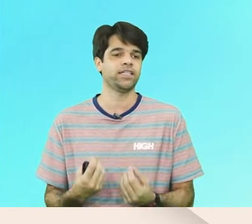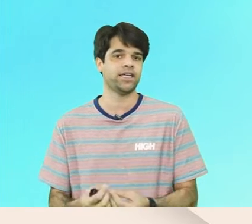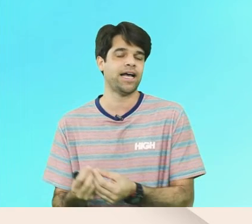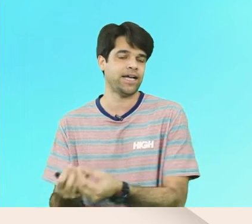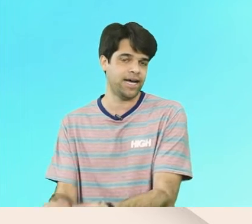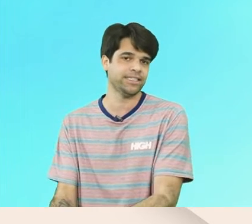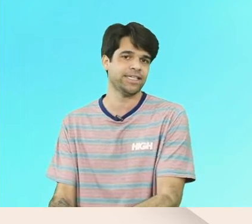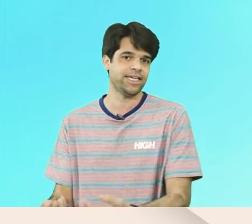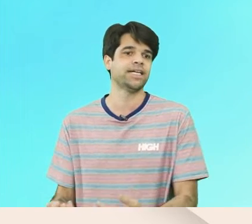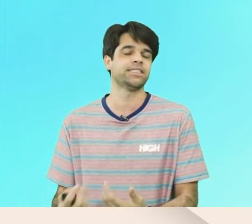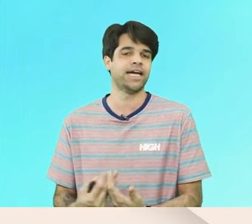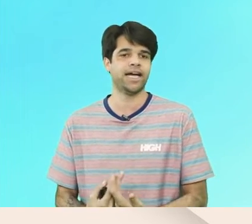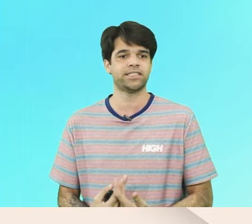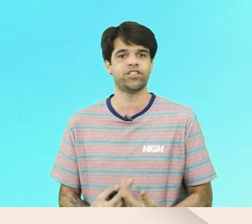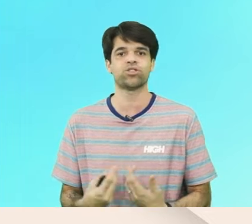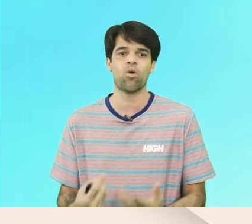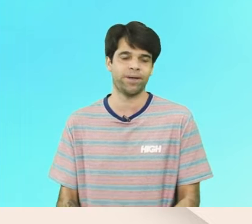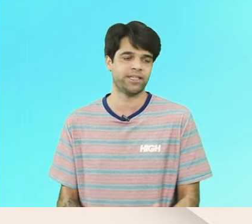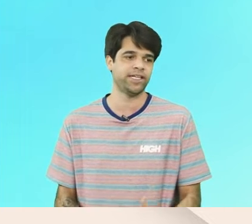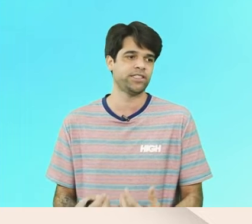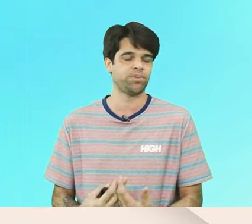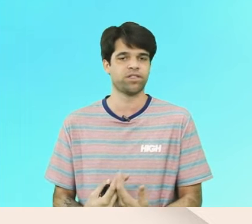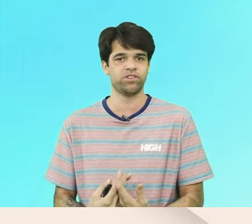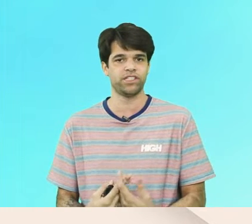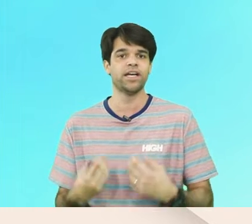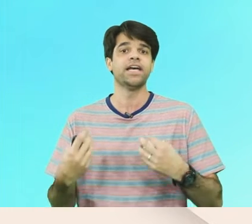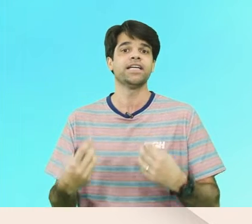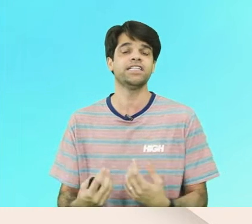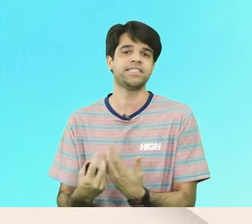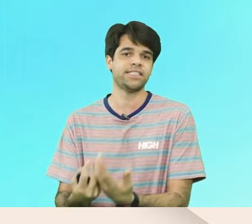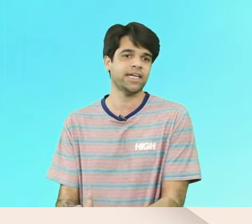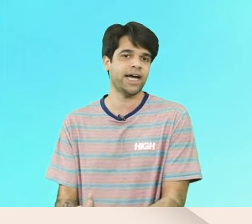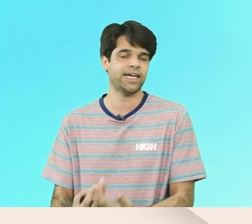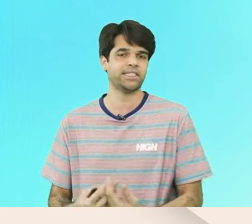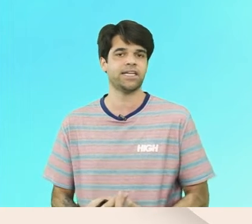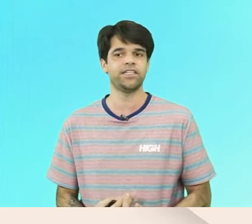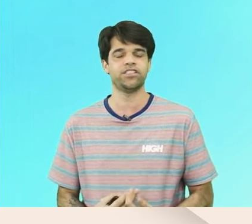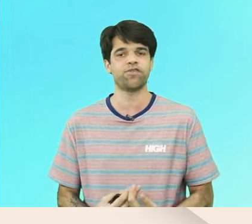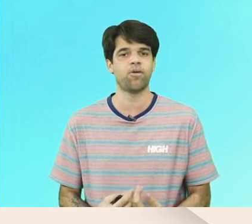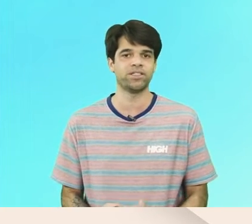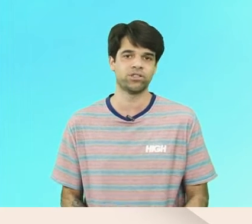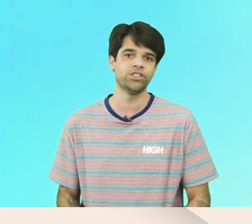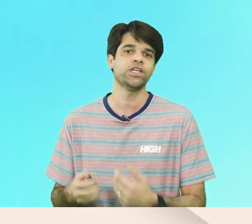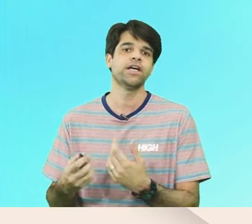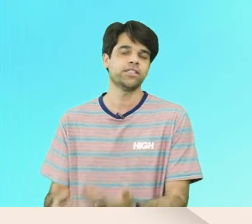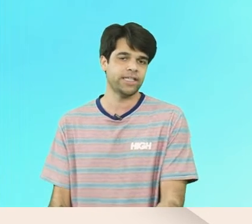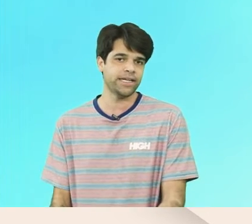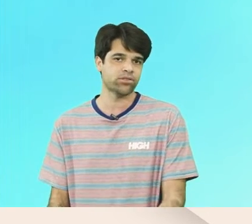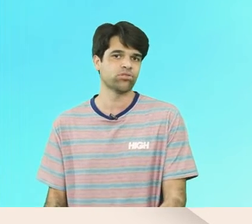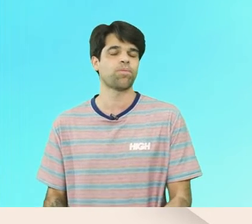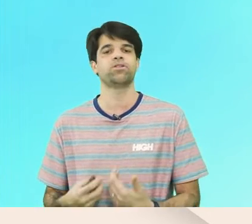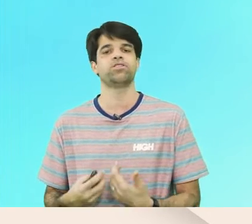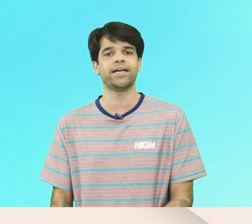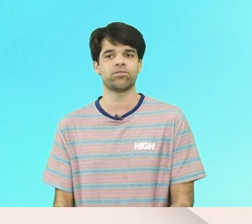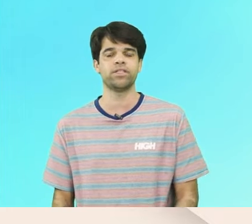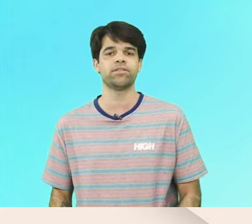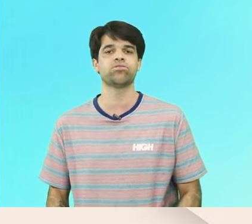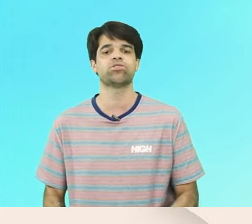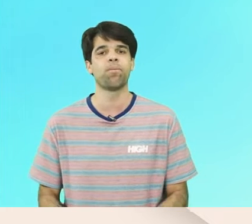você adquira essas competências, para que você insira essas informações